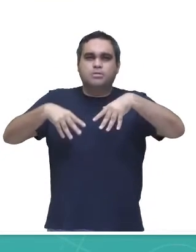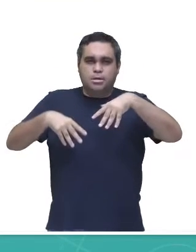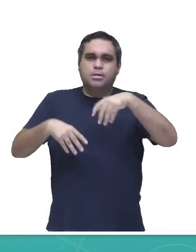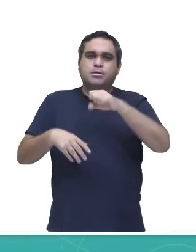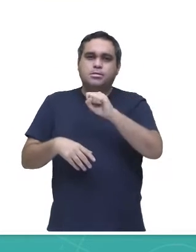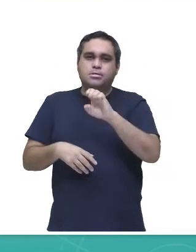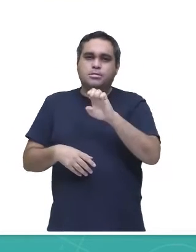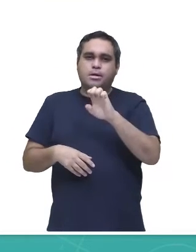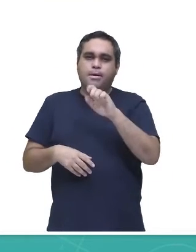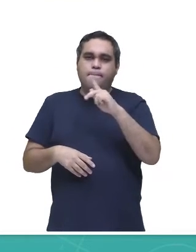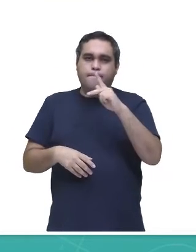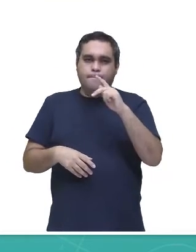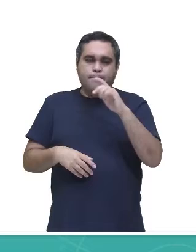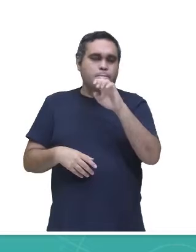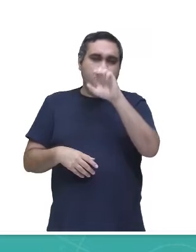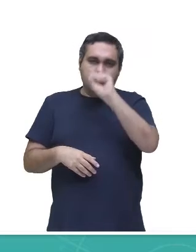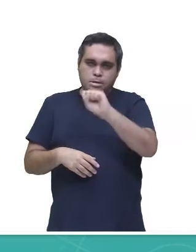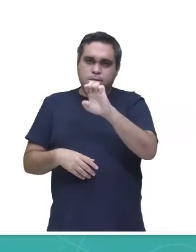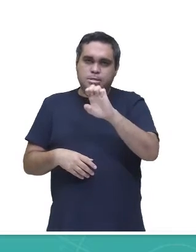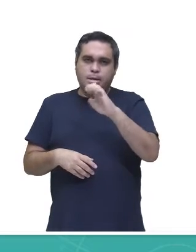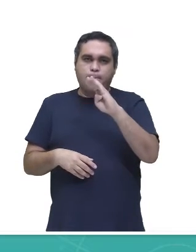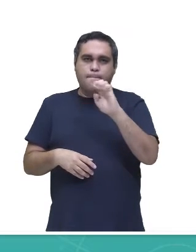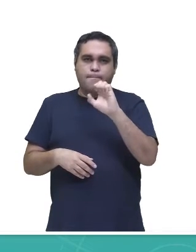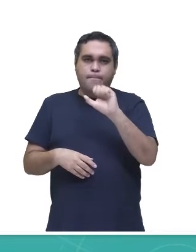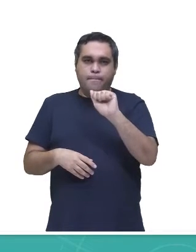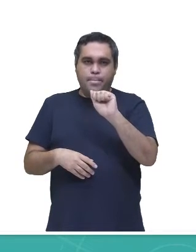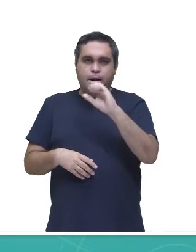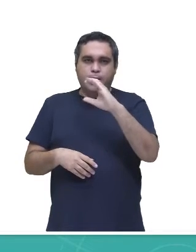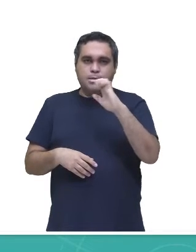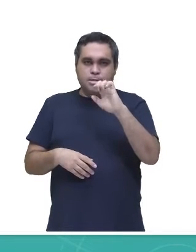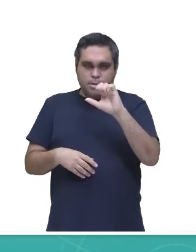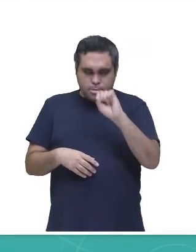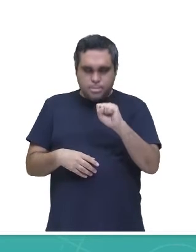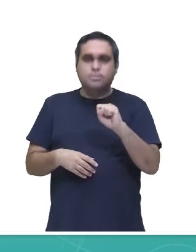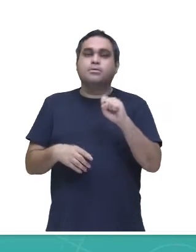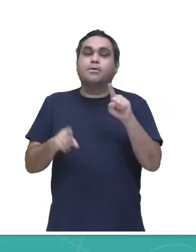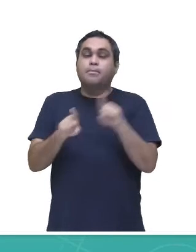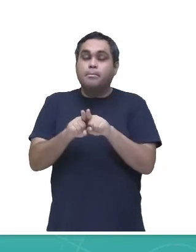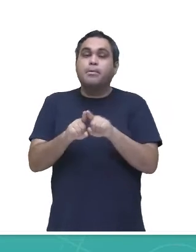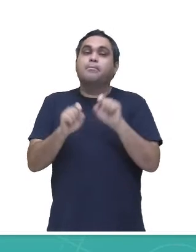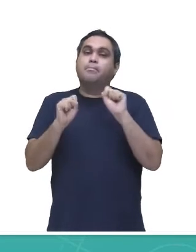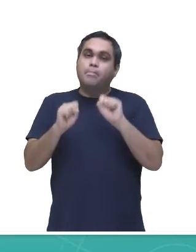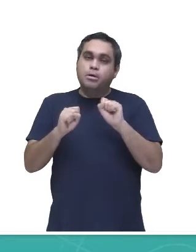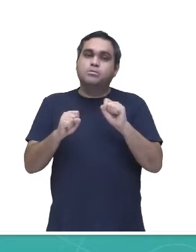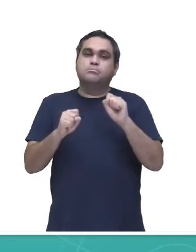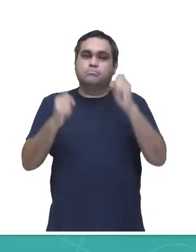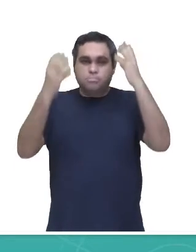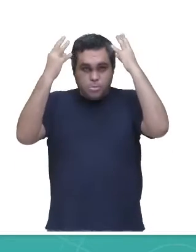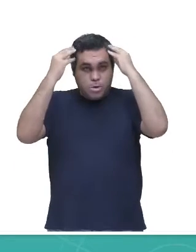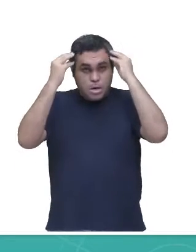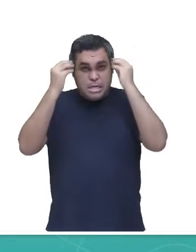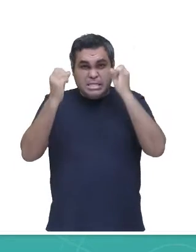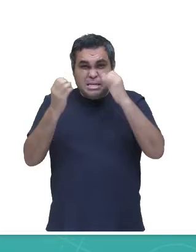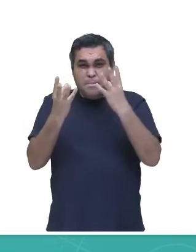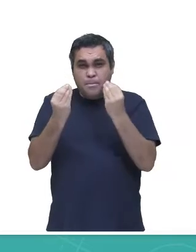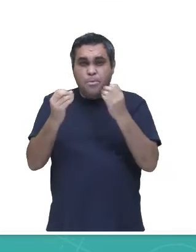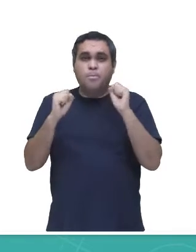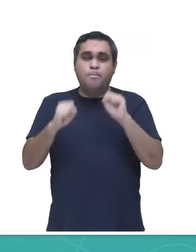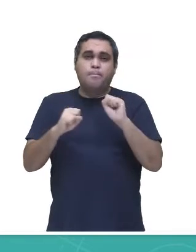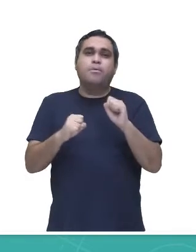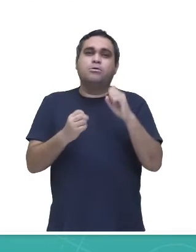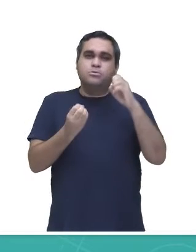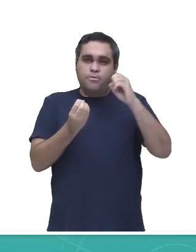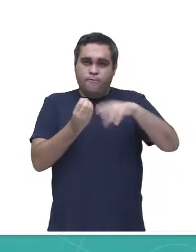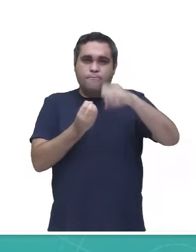fungos e de parasitas, né? Que no caso são os piolhos. E aí a gente observa na imagem essa descamação,